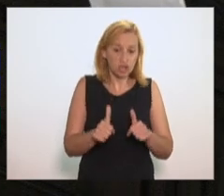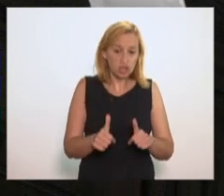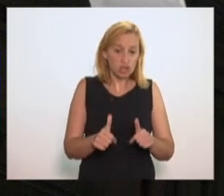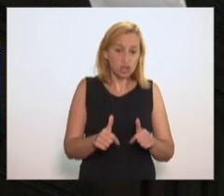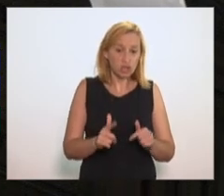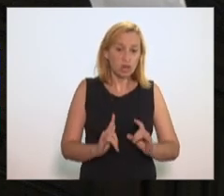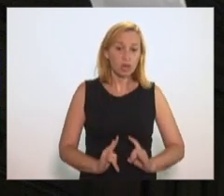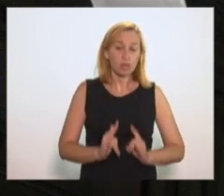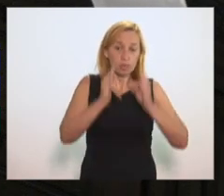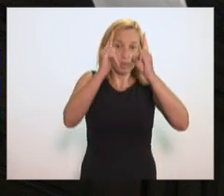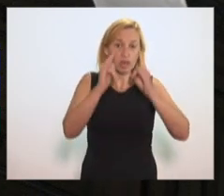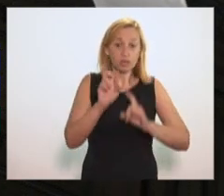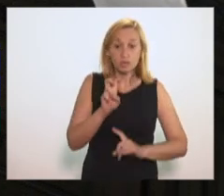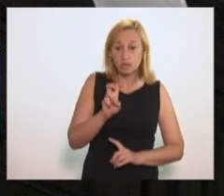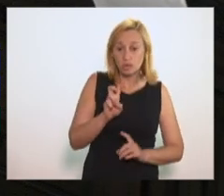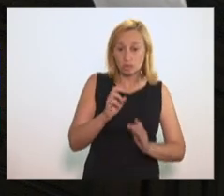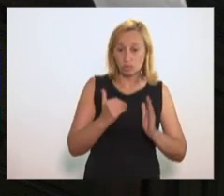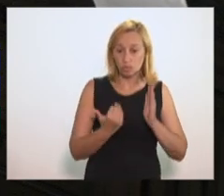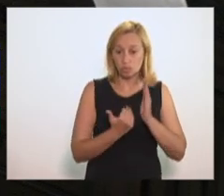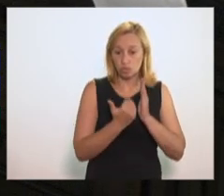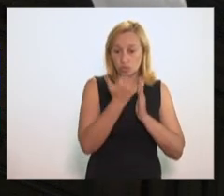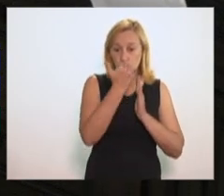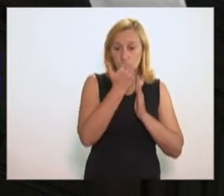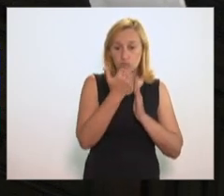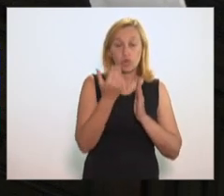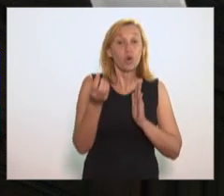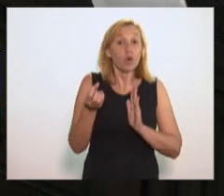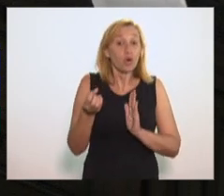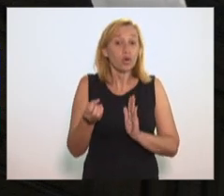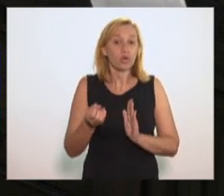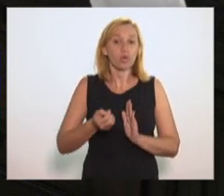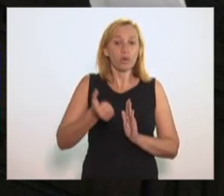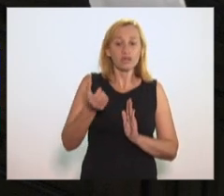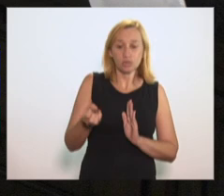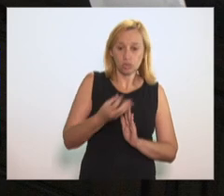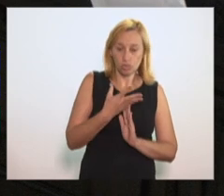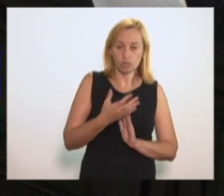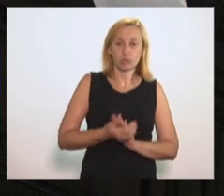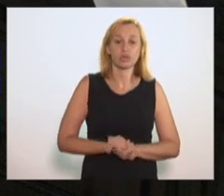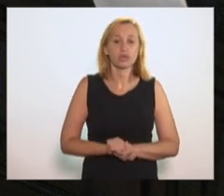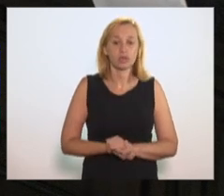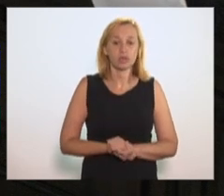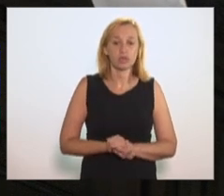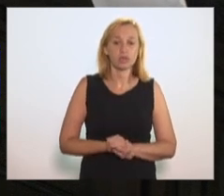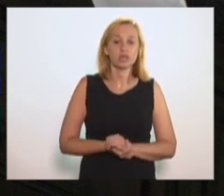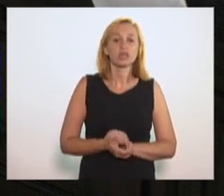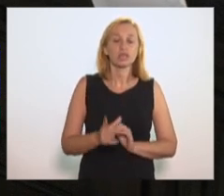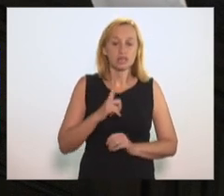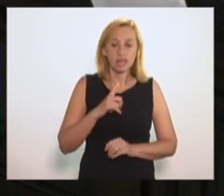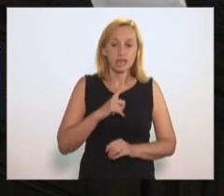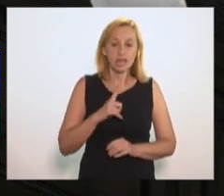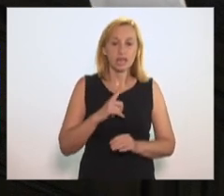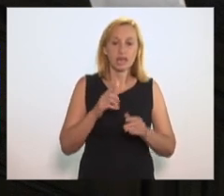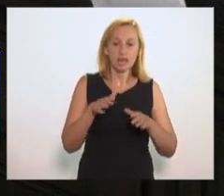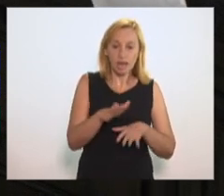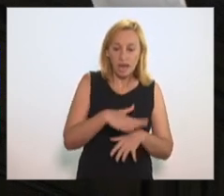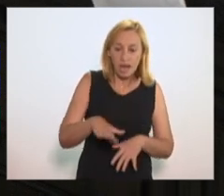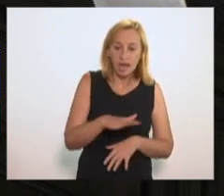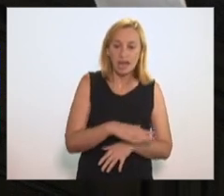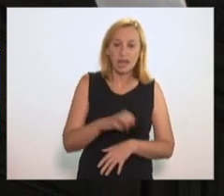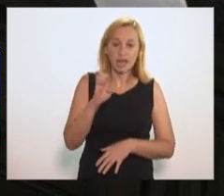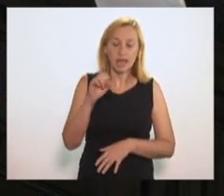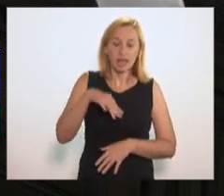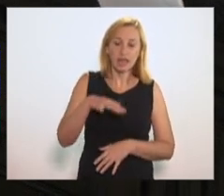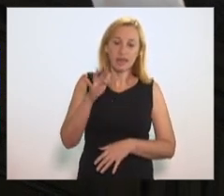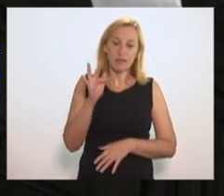horizontal com cinco alas sendo que duas delas além da enfermaria recém reformadas